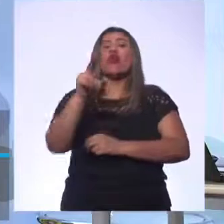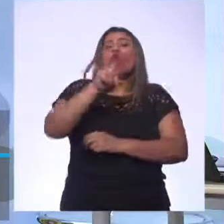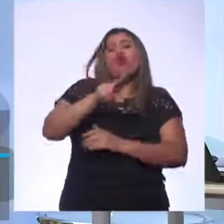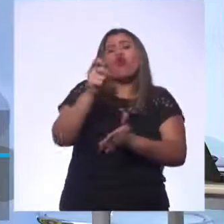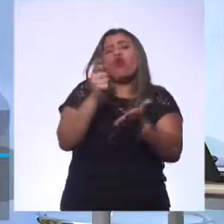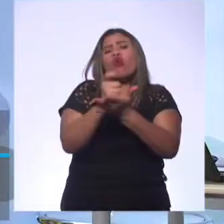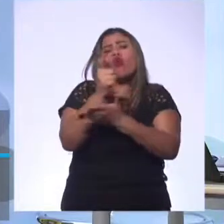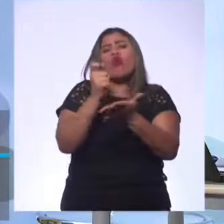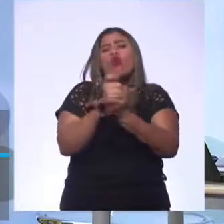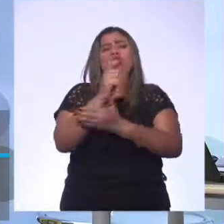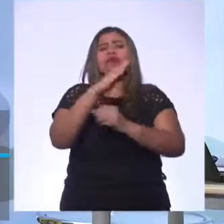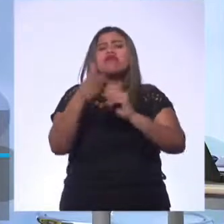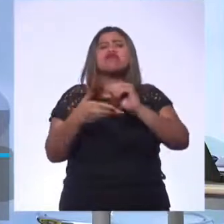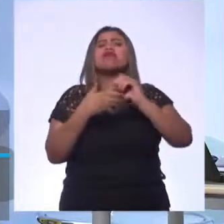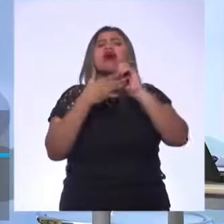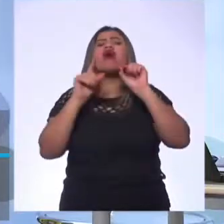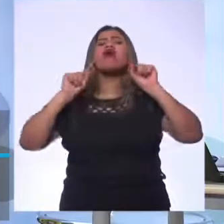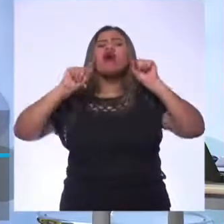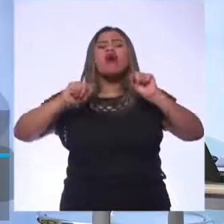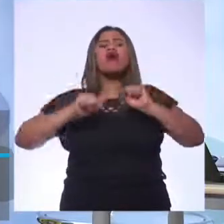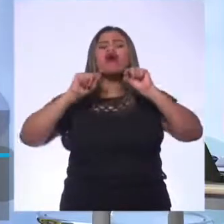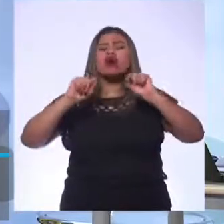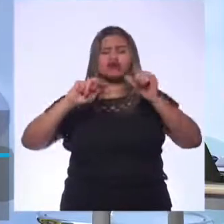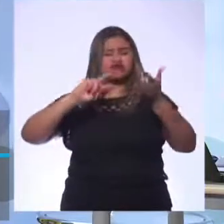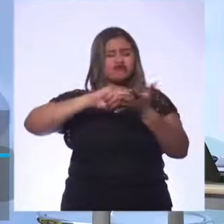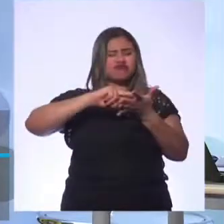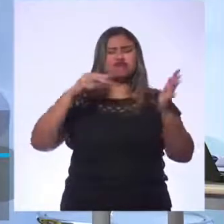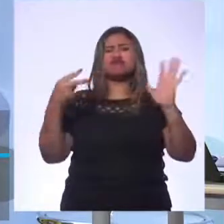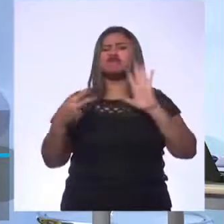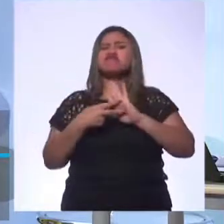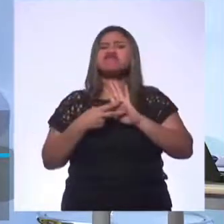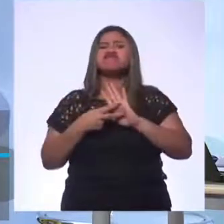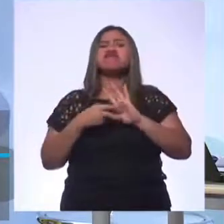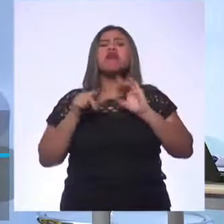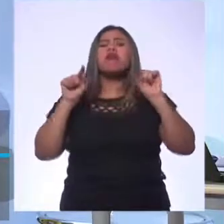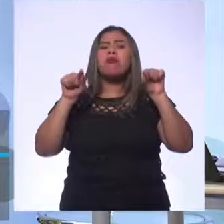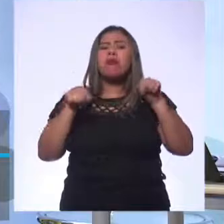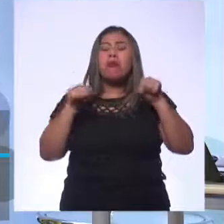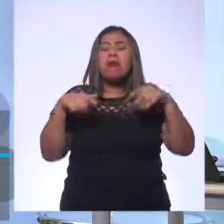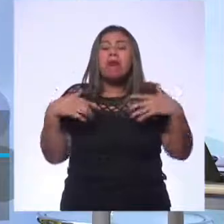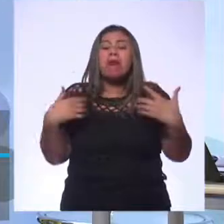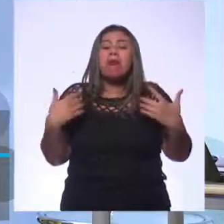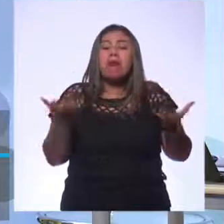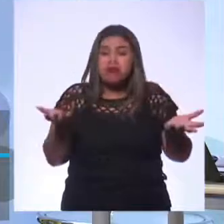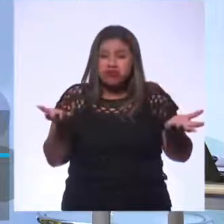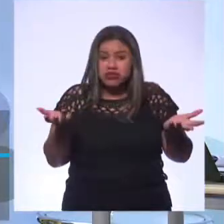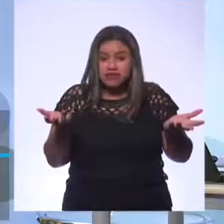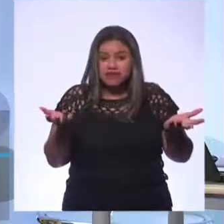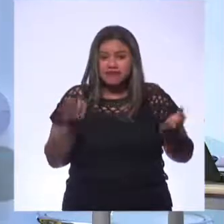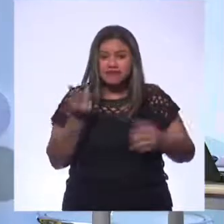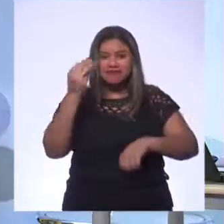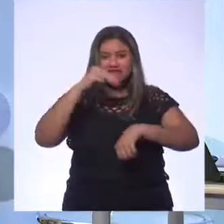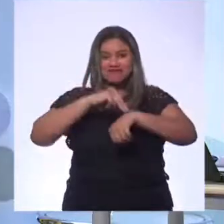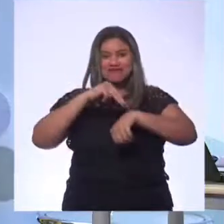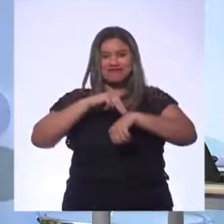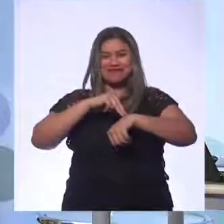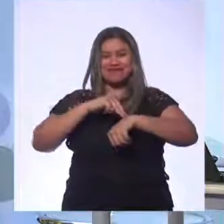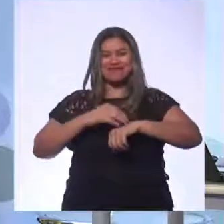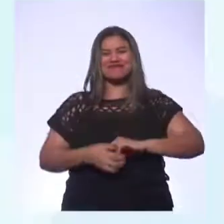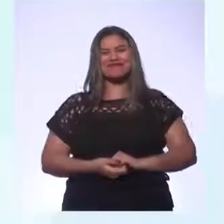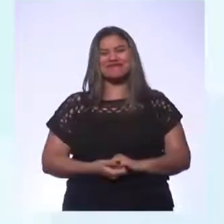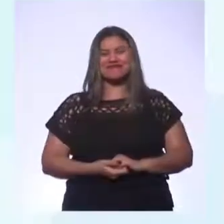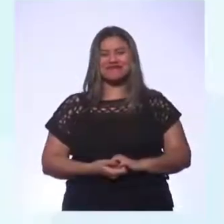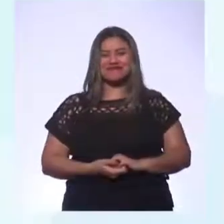o que eu gosto de discutir aí, para você, o que é consumo responsável? 3 minutinhos aí para você.